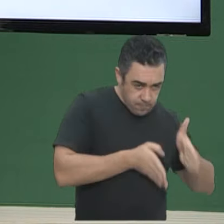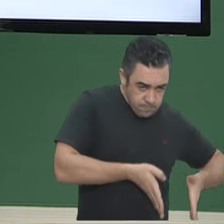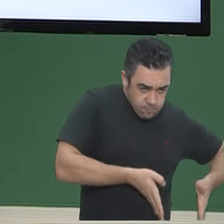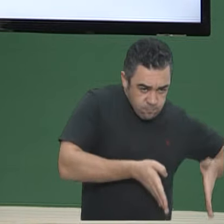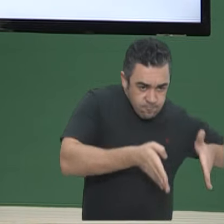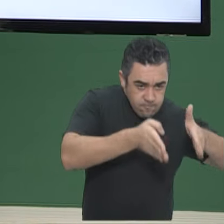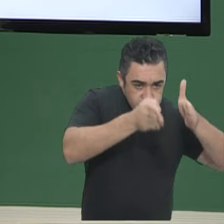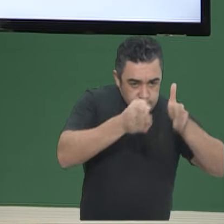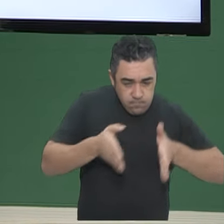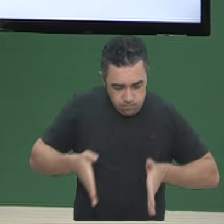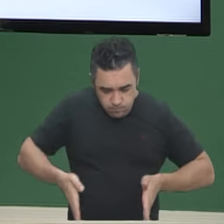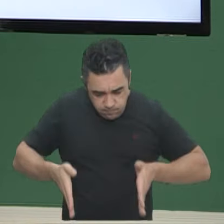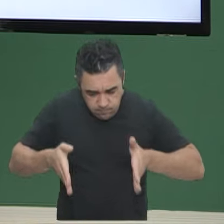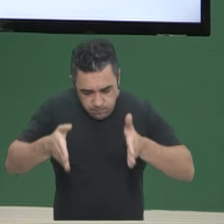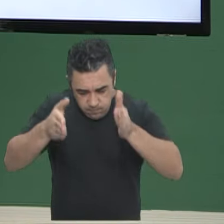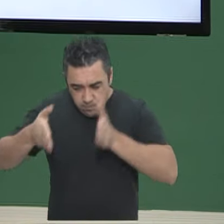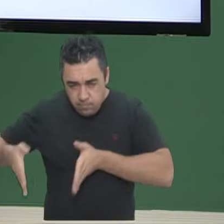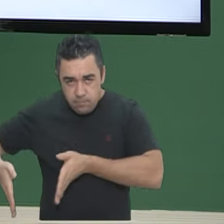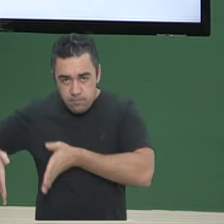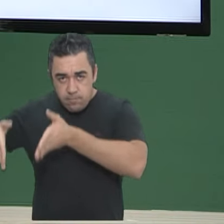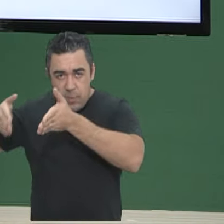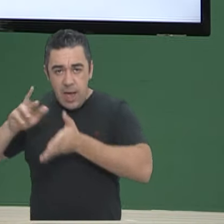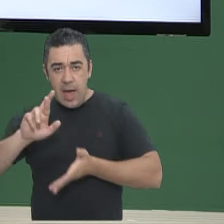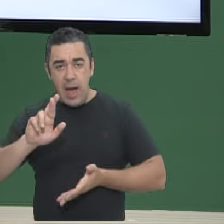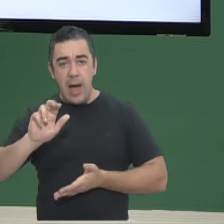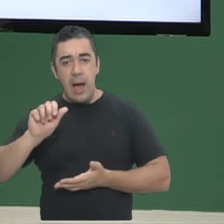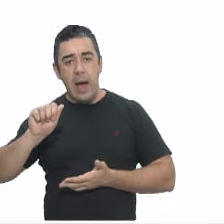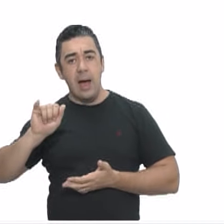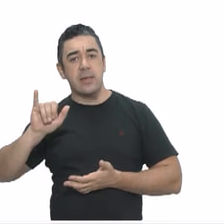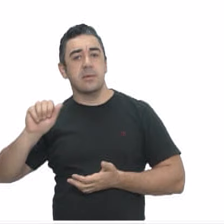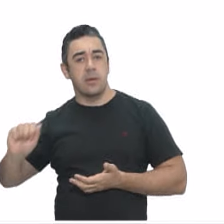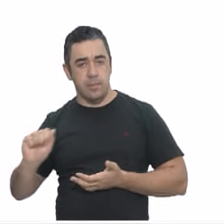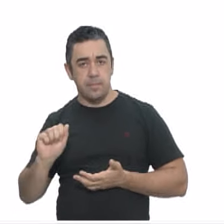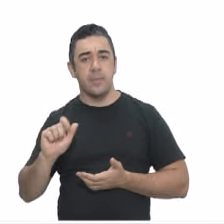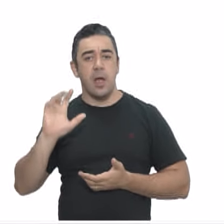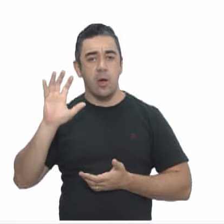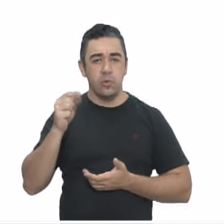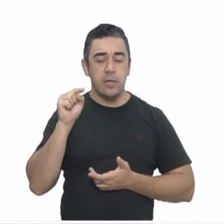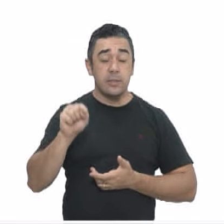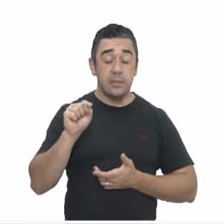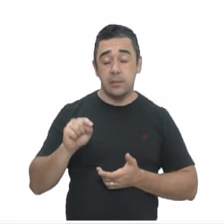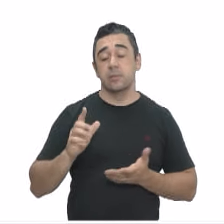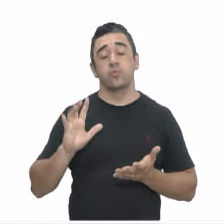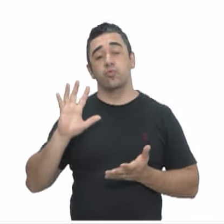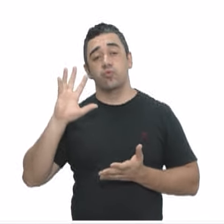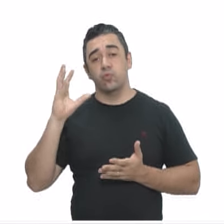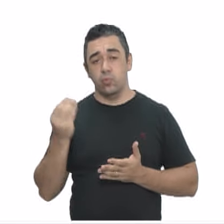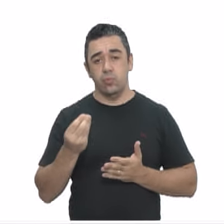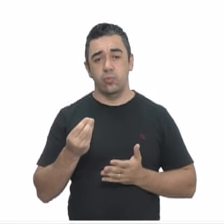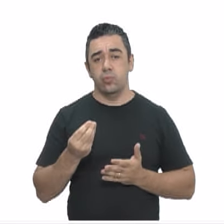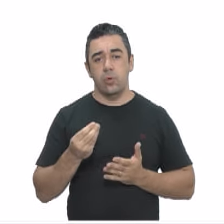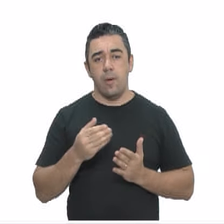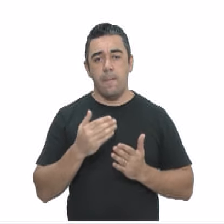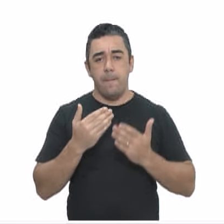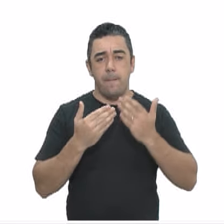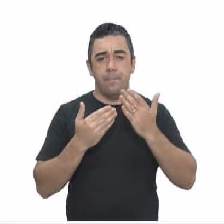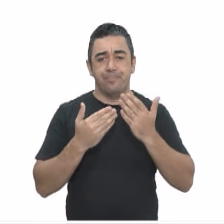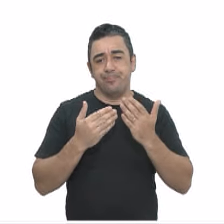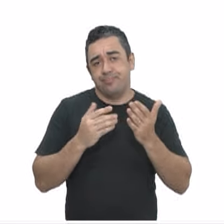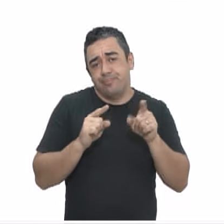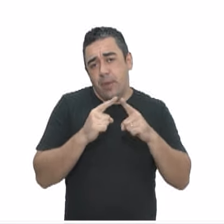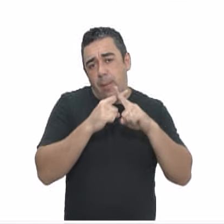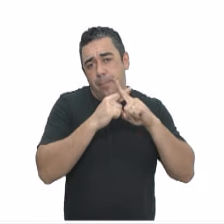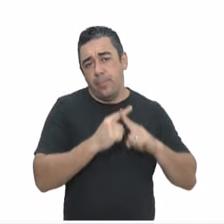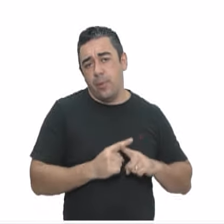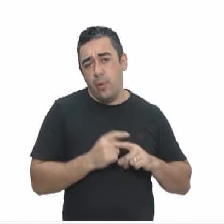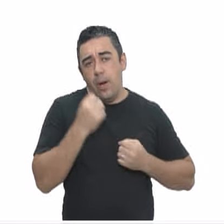uma dessas 8 raias. Então, aqui ocorrem basicamente as provas de corrida, seja ela